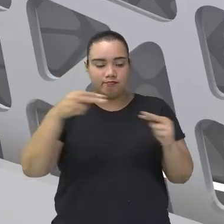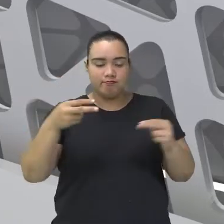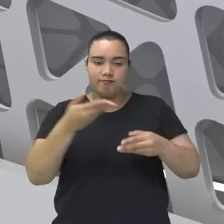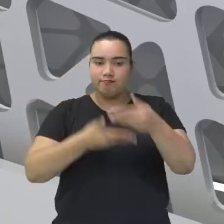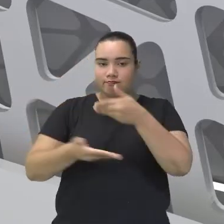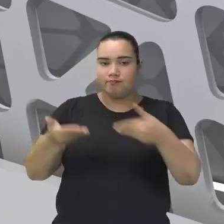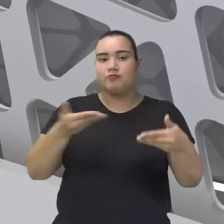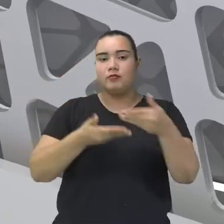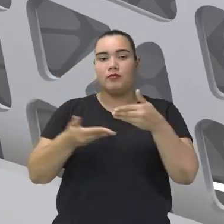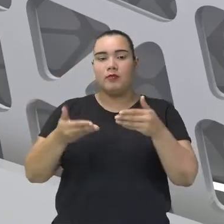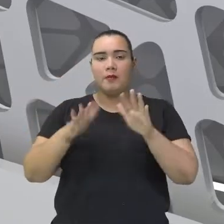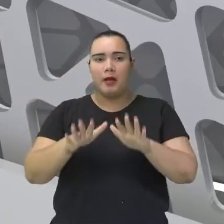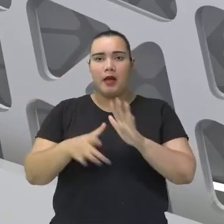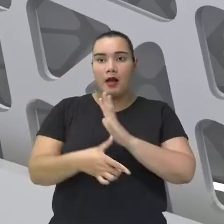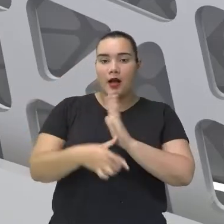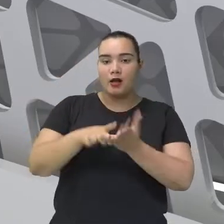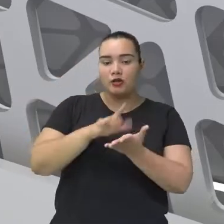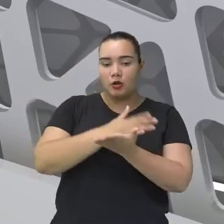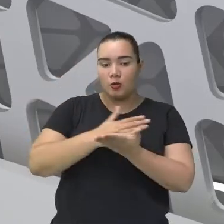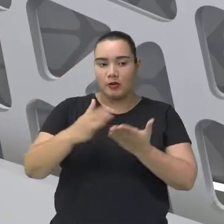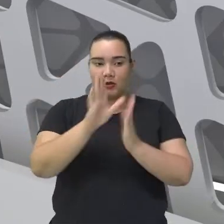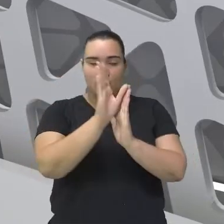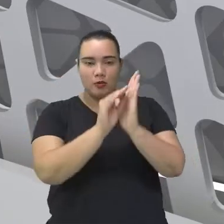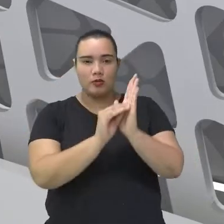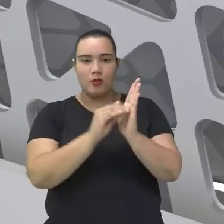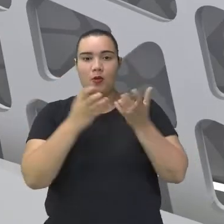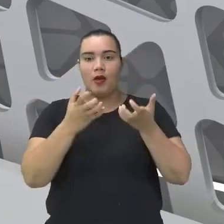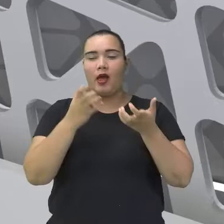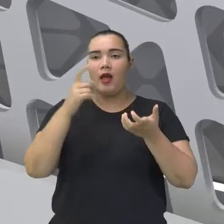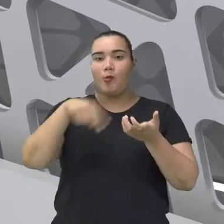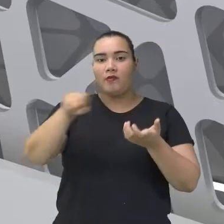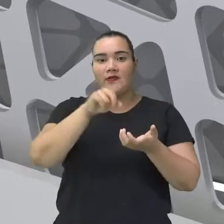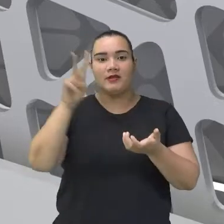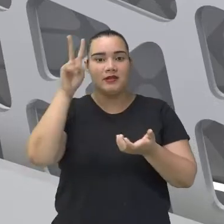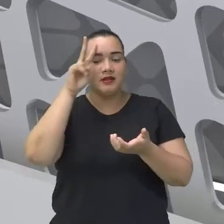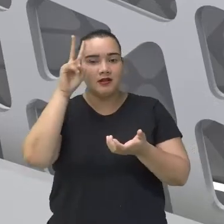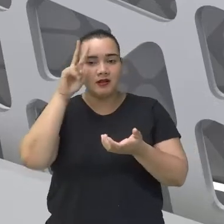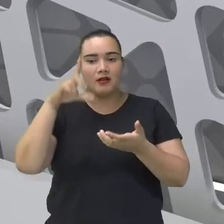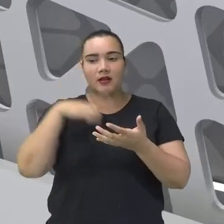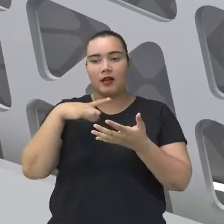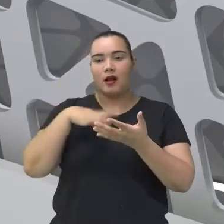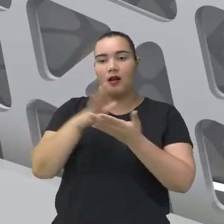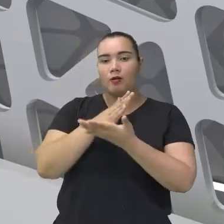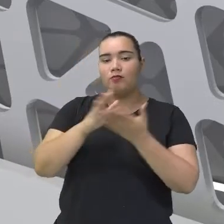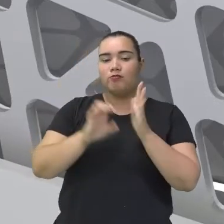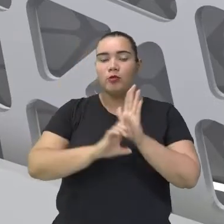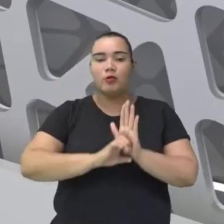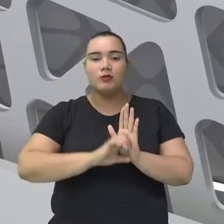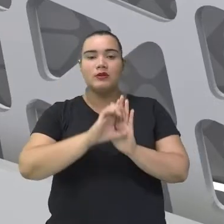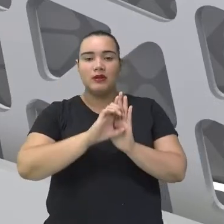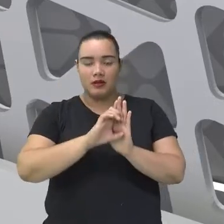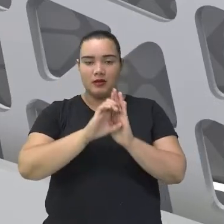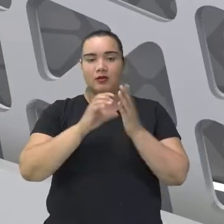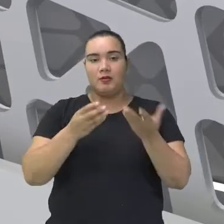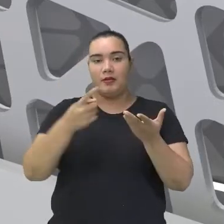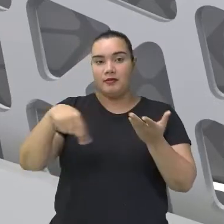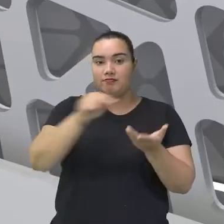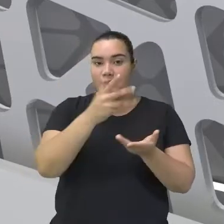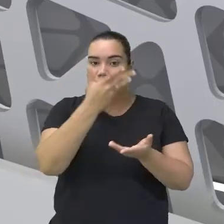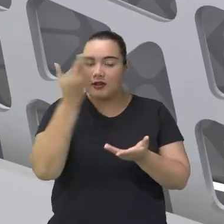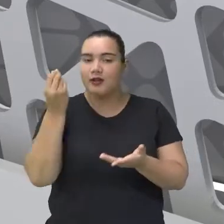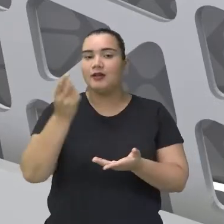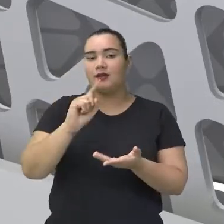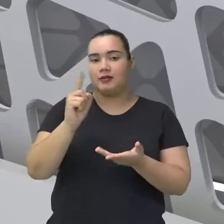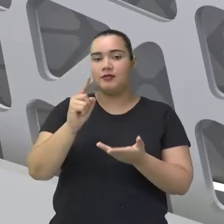gênica. E antes de entrarmos nesse conteúdo, quero lembrar para vocês alguns conceitos, né, para vocês não